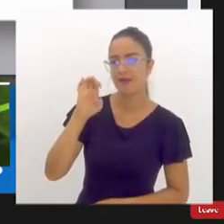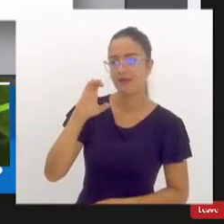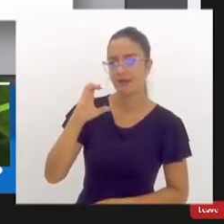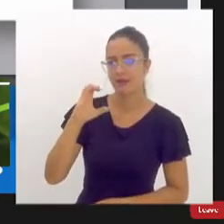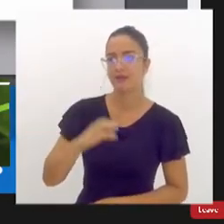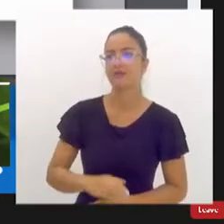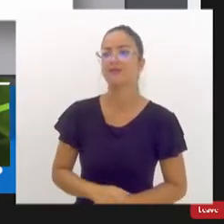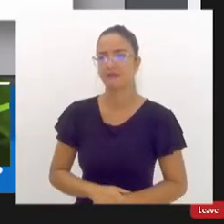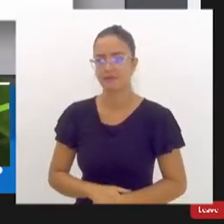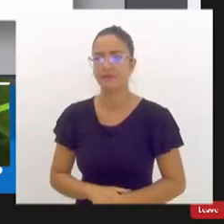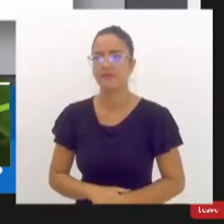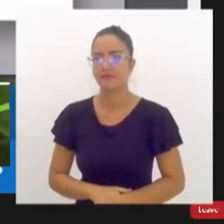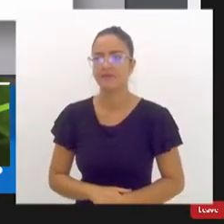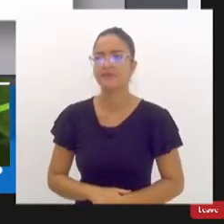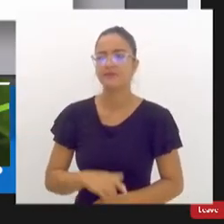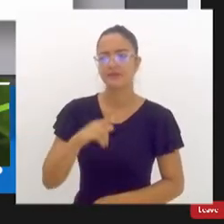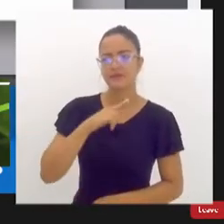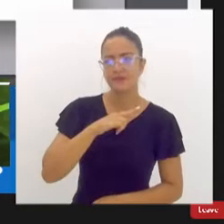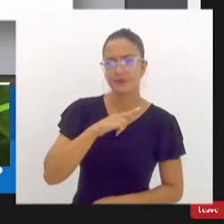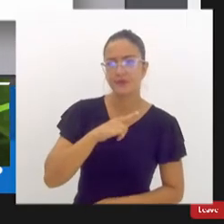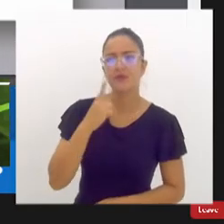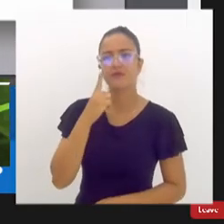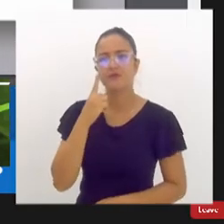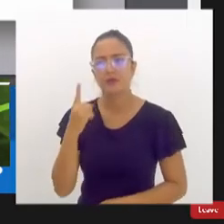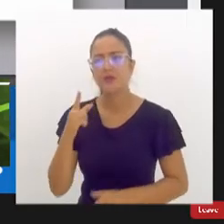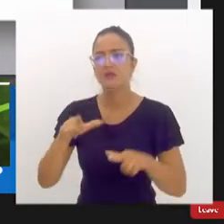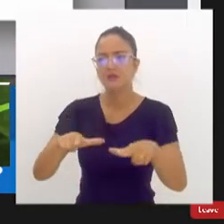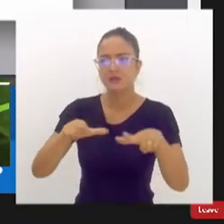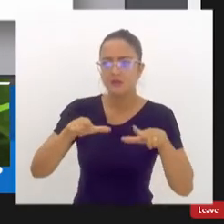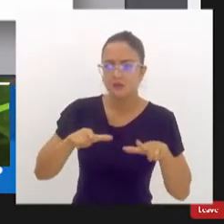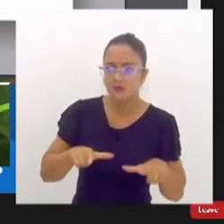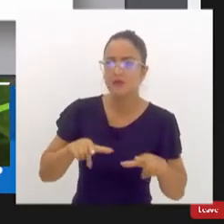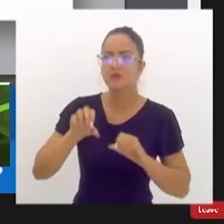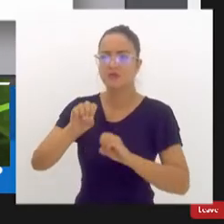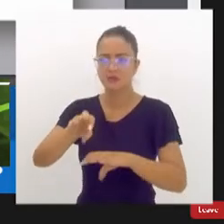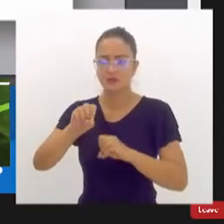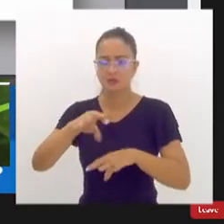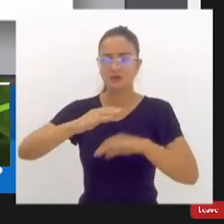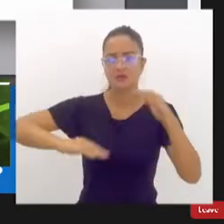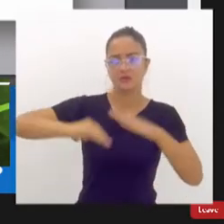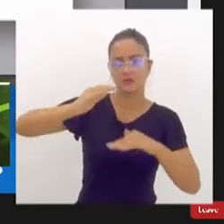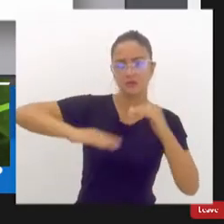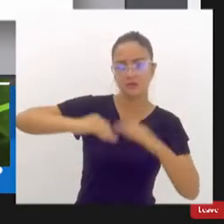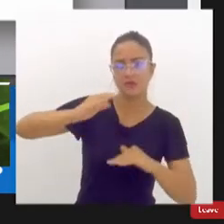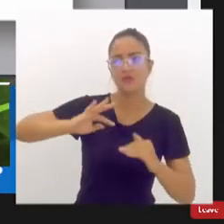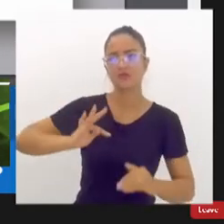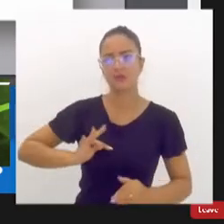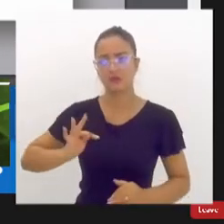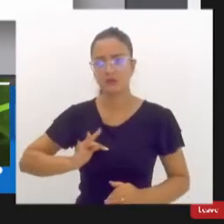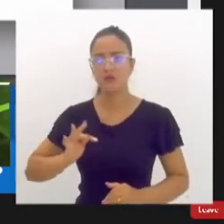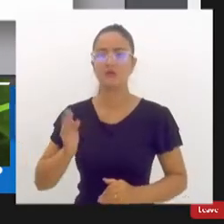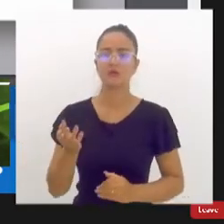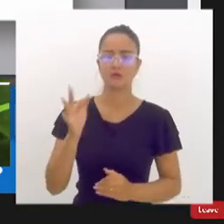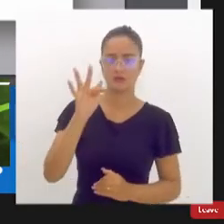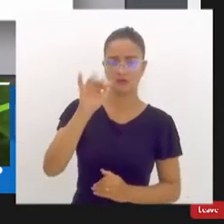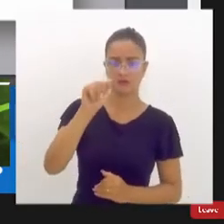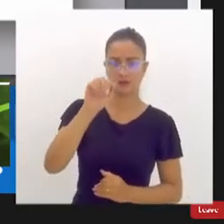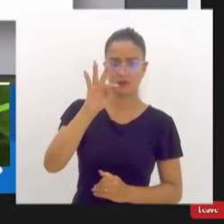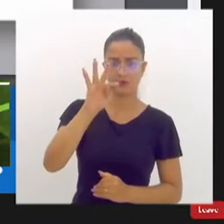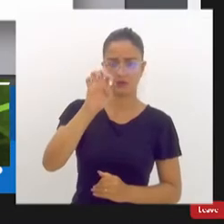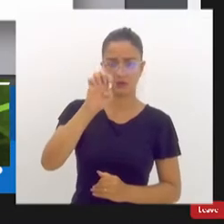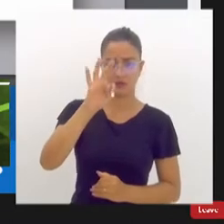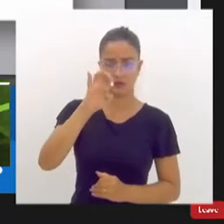trata sobre o processo de certificação de educação profissional. Educação profissional na FAETEC, via de regra, ela